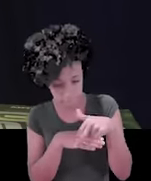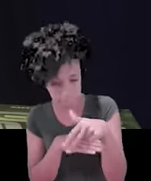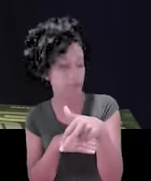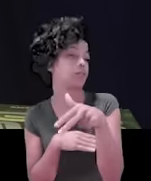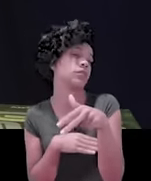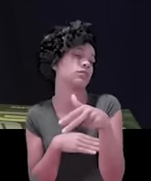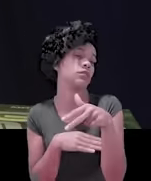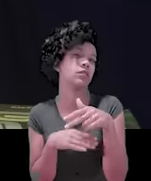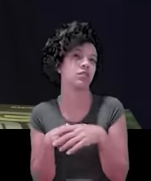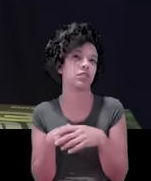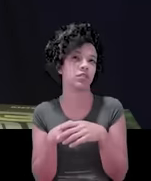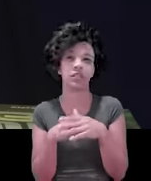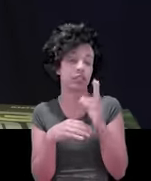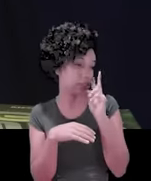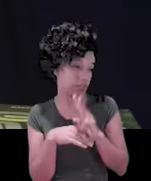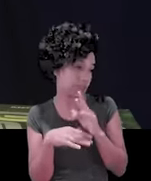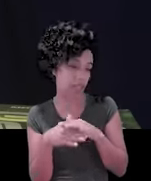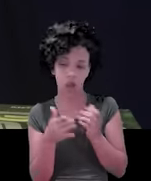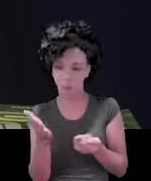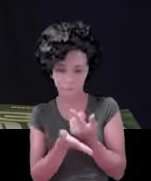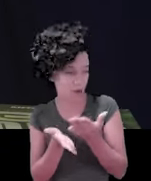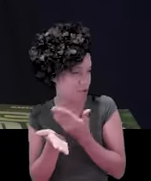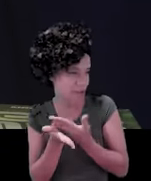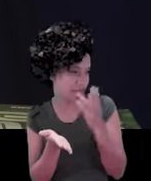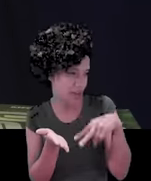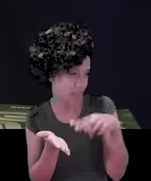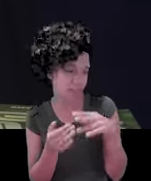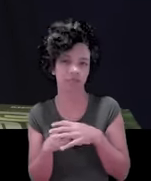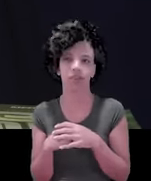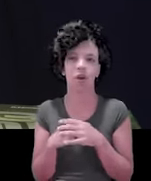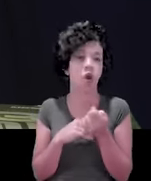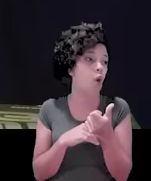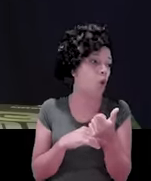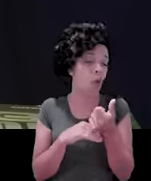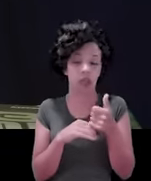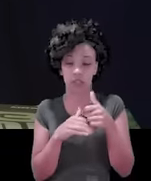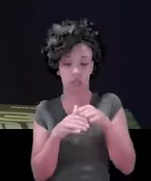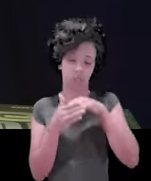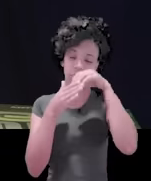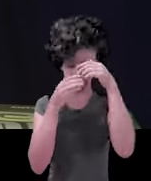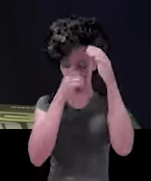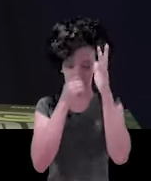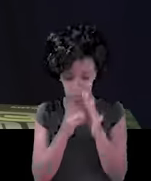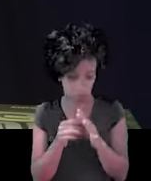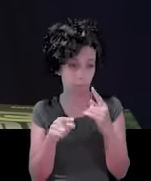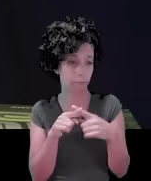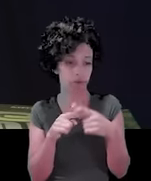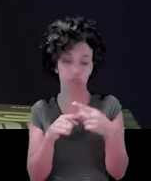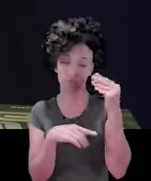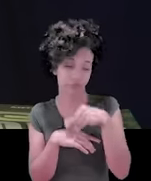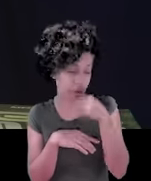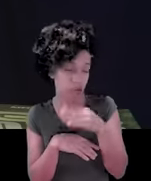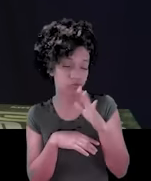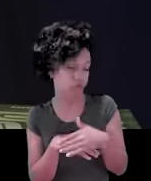atravessar É isso aí vou deixar para quem quiser comprar o livro e ler meu quase me afogo para trabalhar com aquele viu porque eu